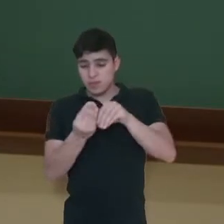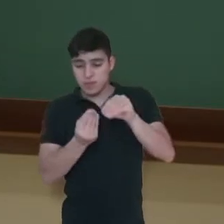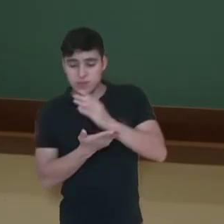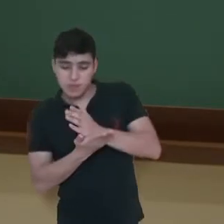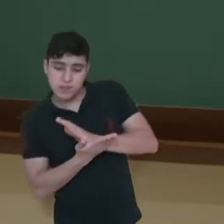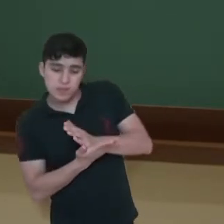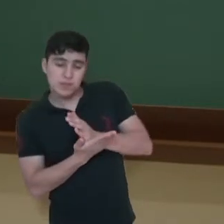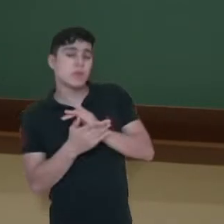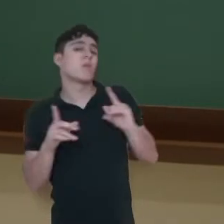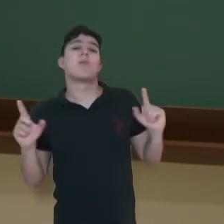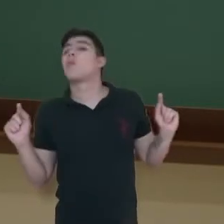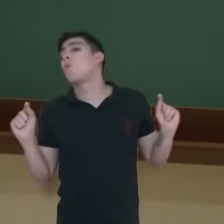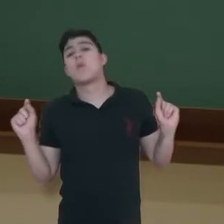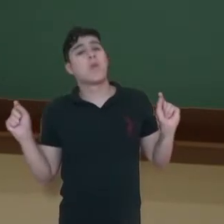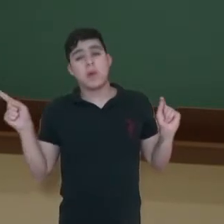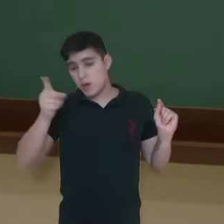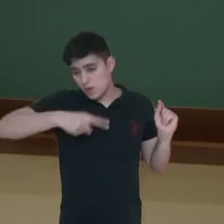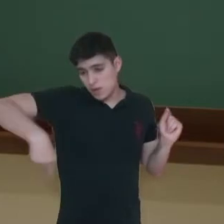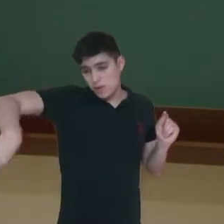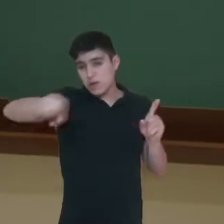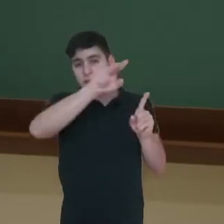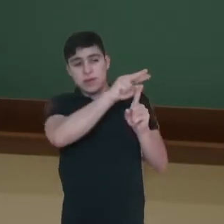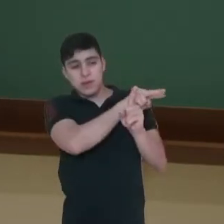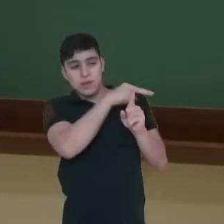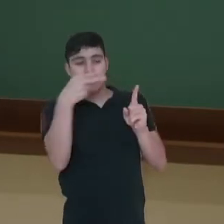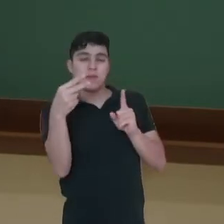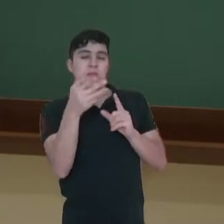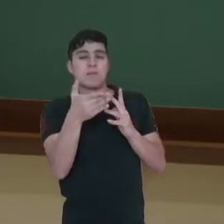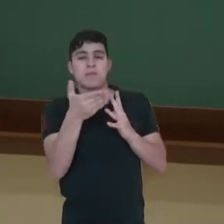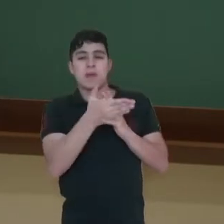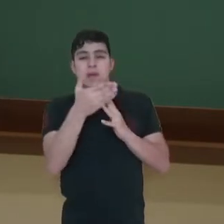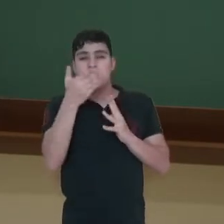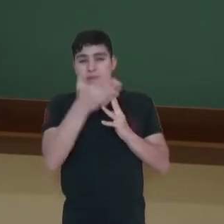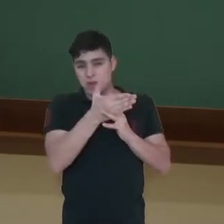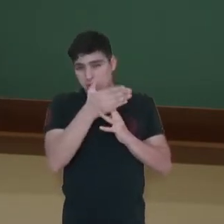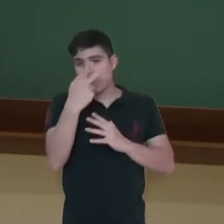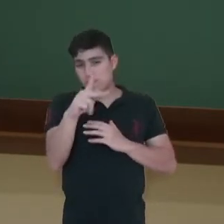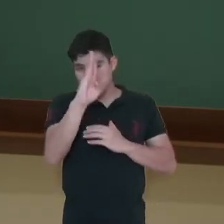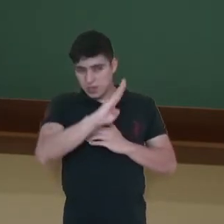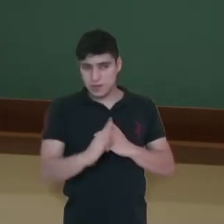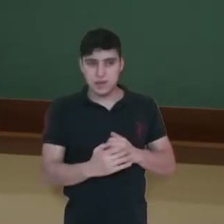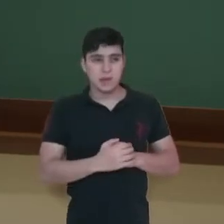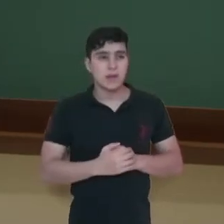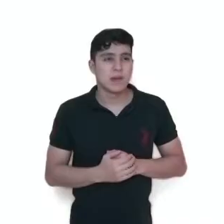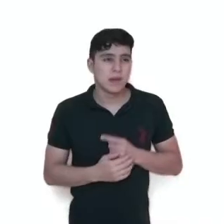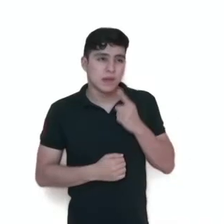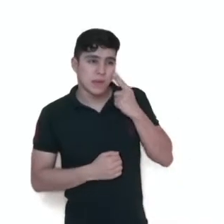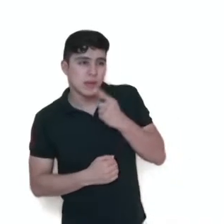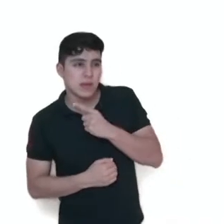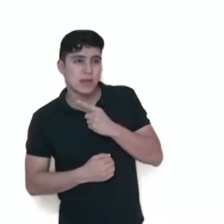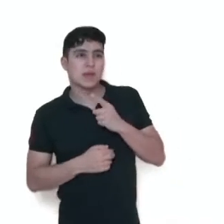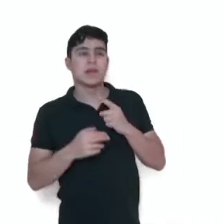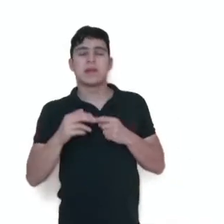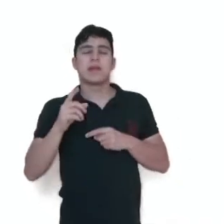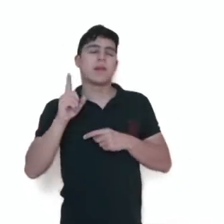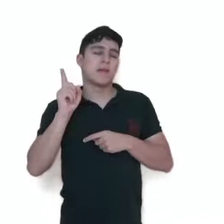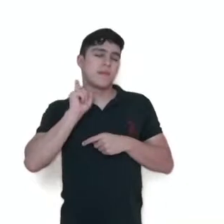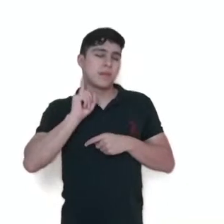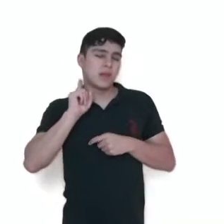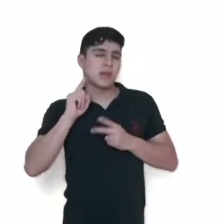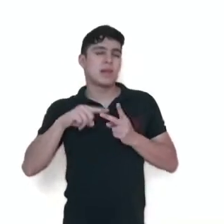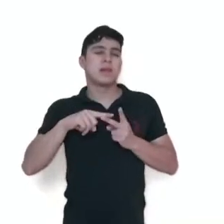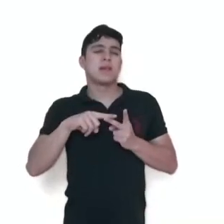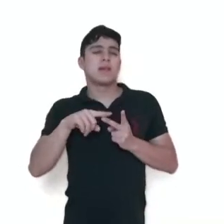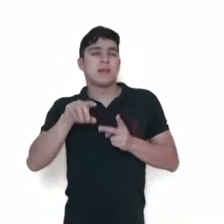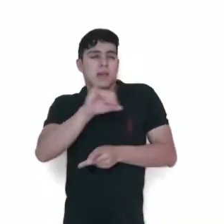no rococó, dentro dessa visão de barroco brasileiro. E nós temos o barroco requintado, que é Minas, Rio de Janeiro, Pernambuco